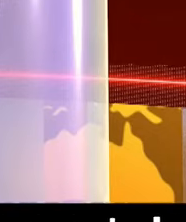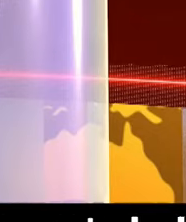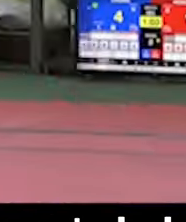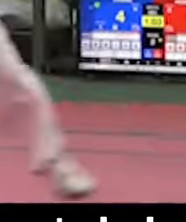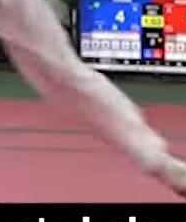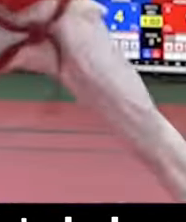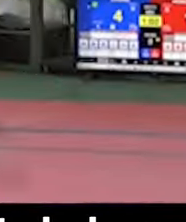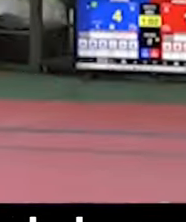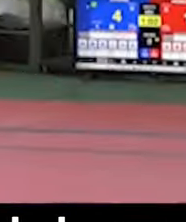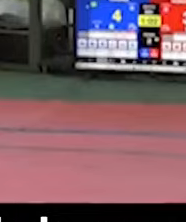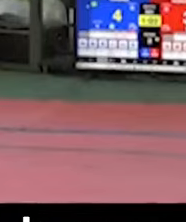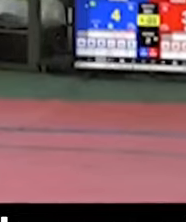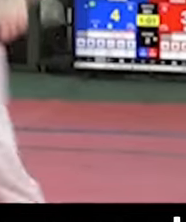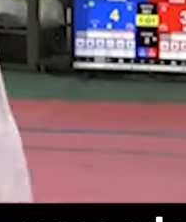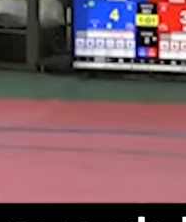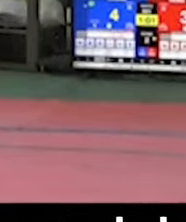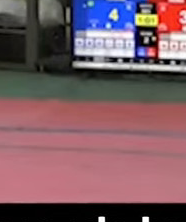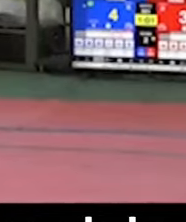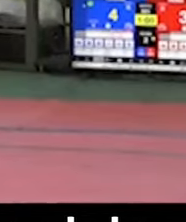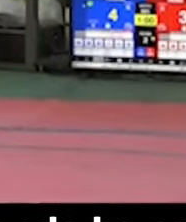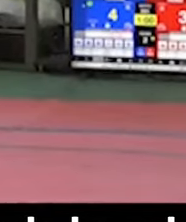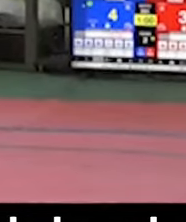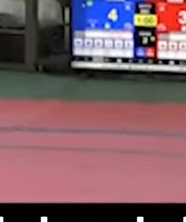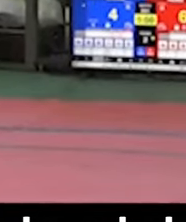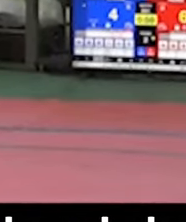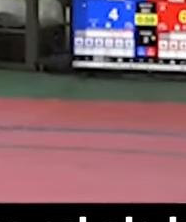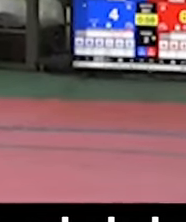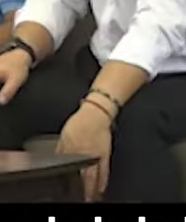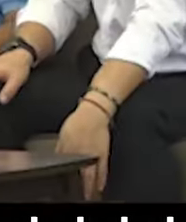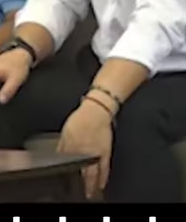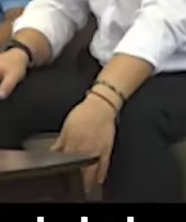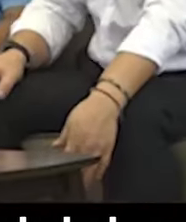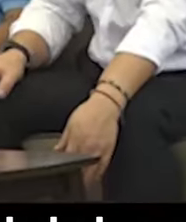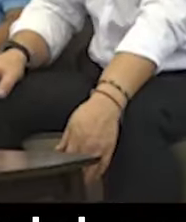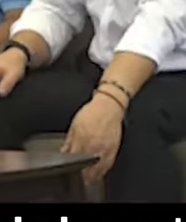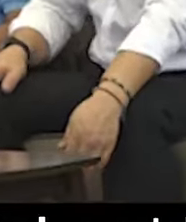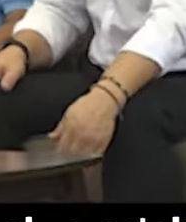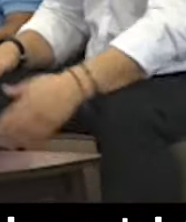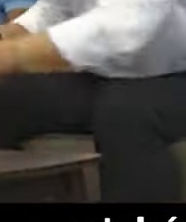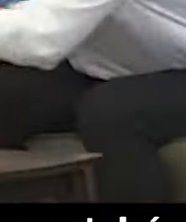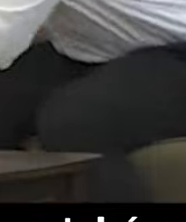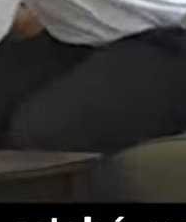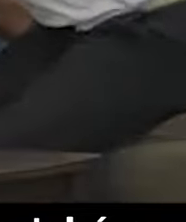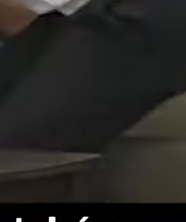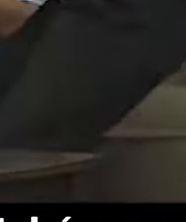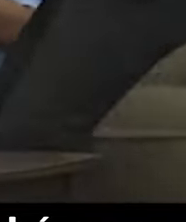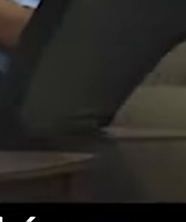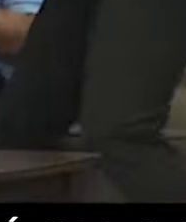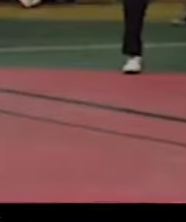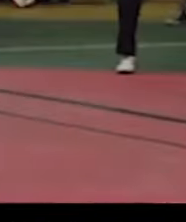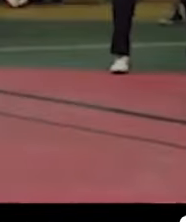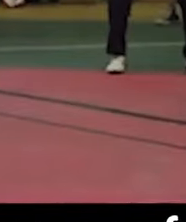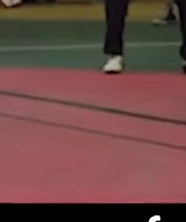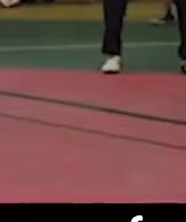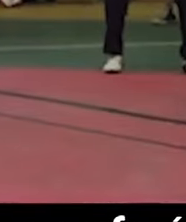Domingo Loran Tolunolo Fulan Zunyu Tinane, embajador Corea Timor Leste, Sin Mantaik, en sera competição Taekwondo Cup Tinan Rion Rua,